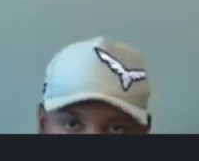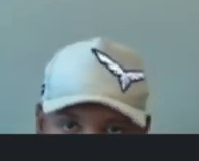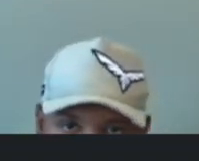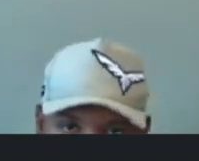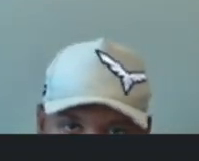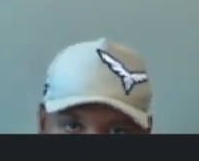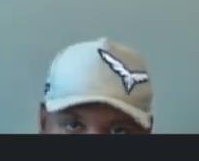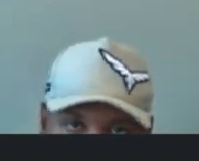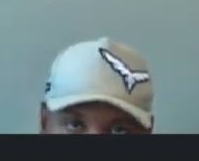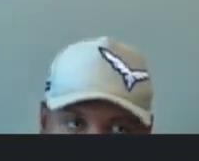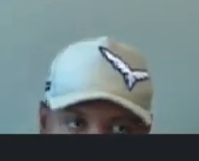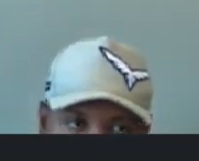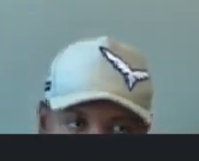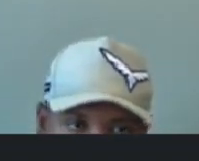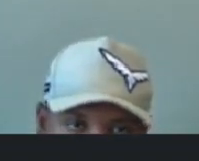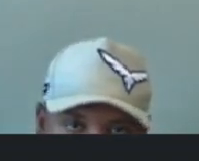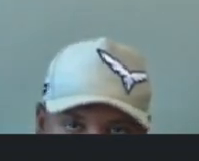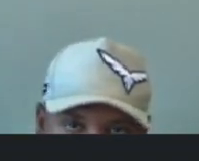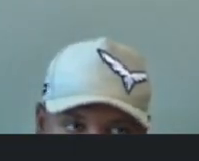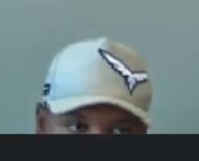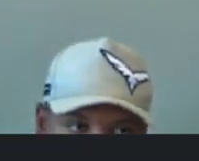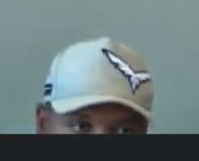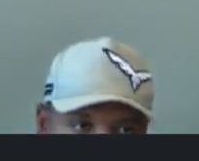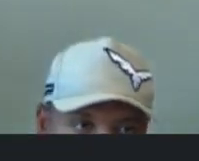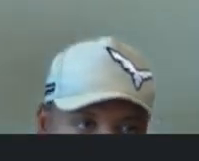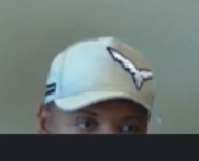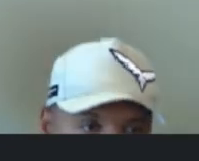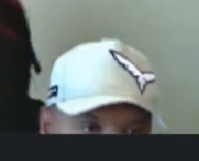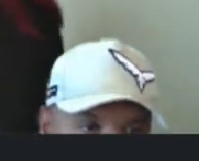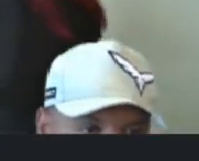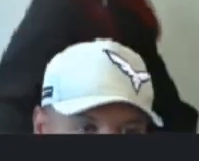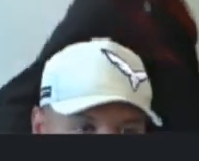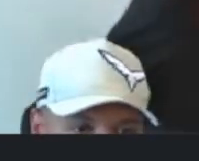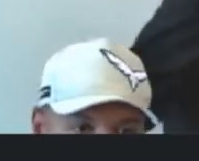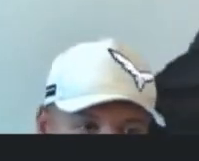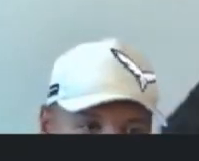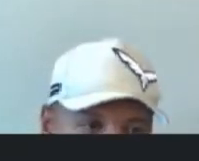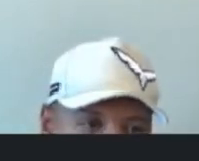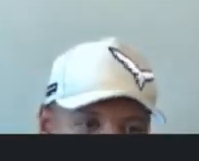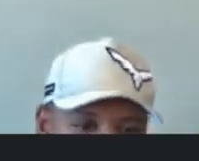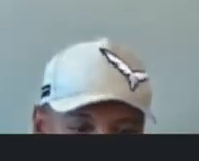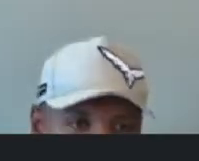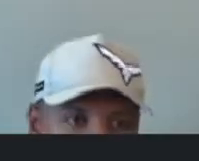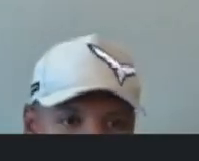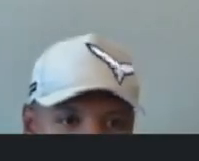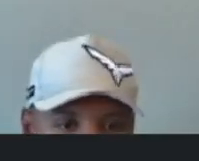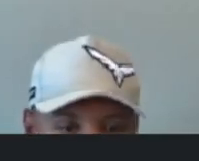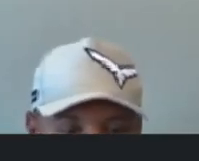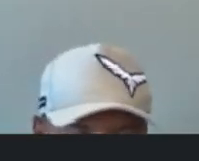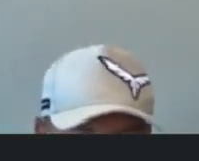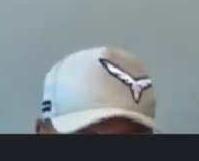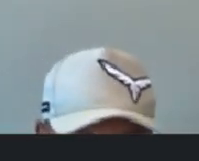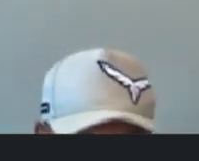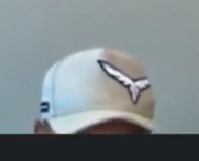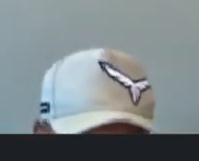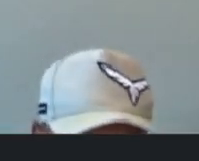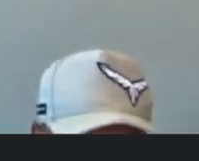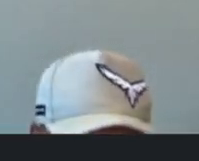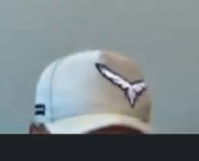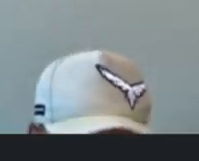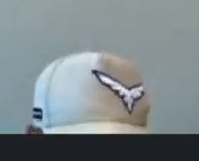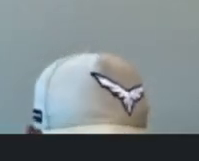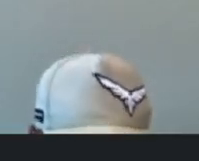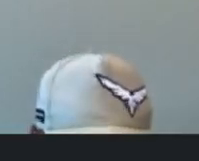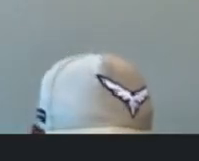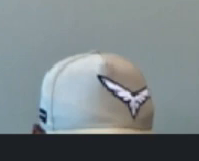e considerando essas questões que a mobilidade hoje impõe, né, para o funcionamento da